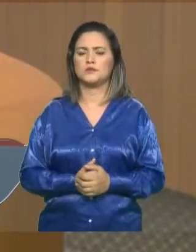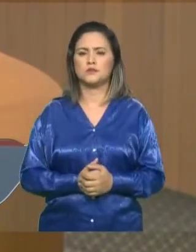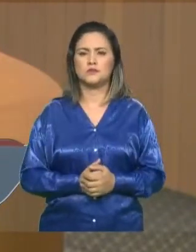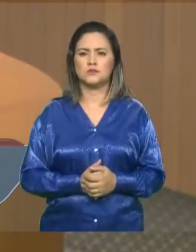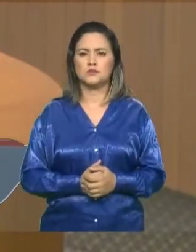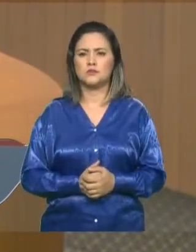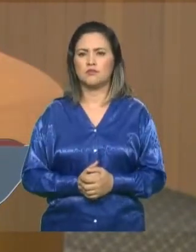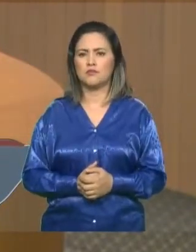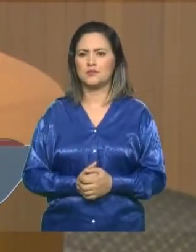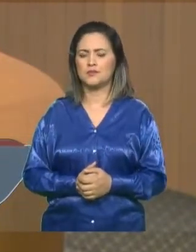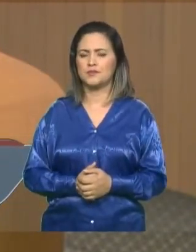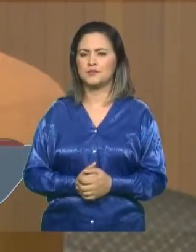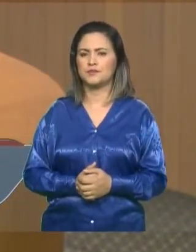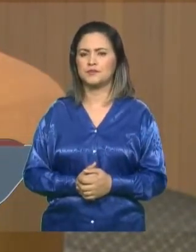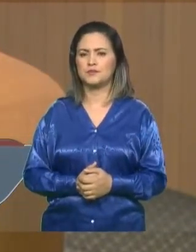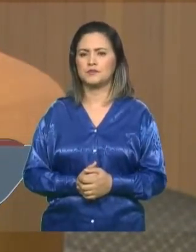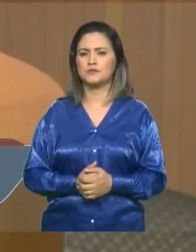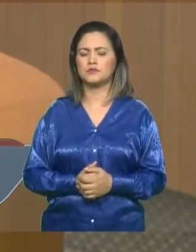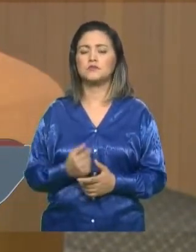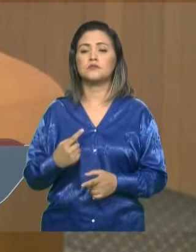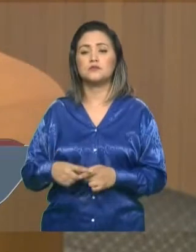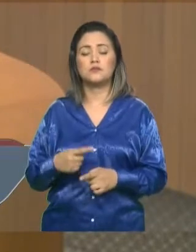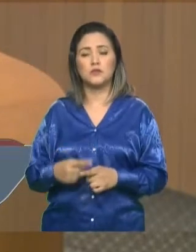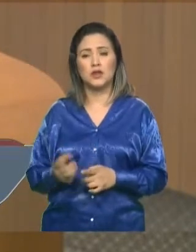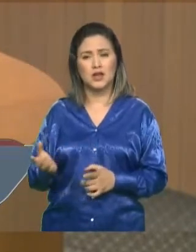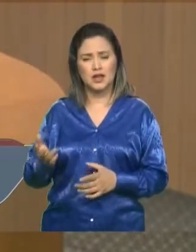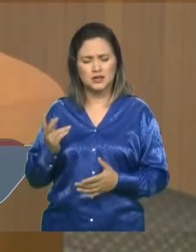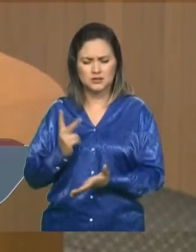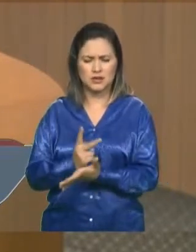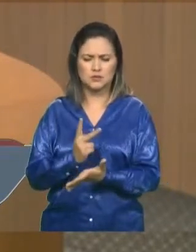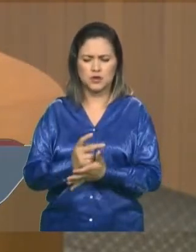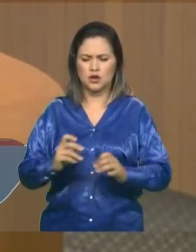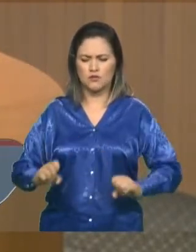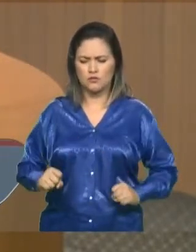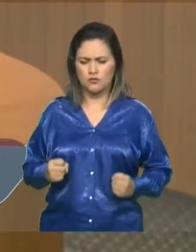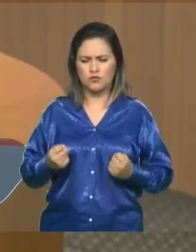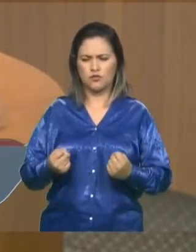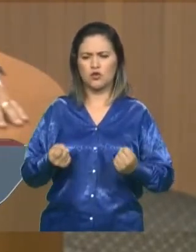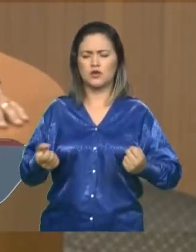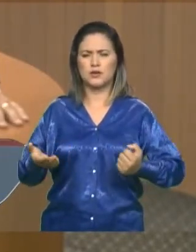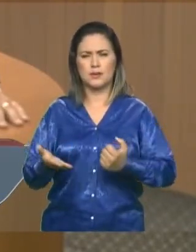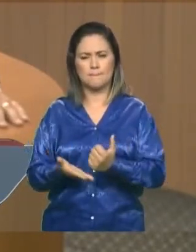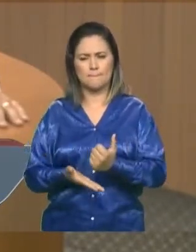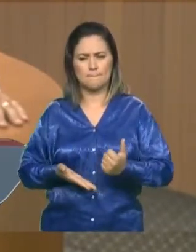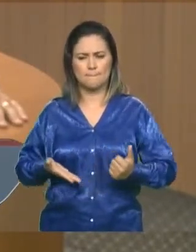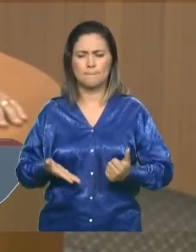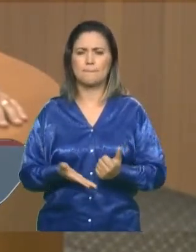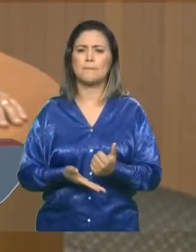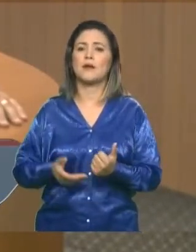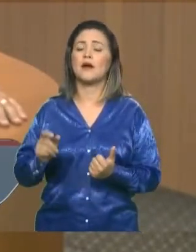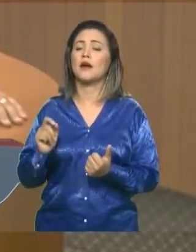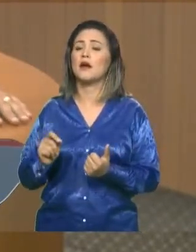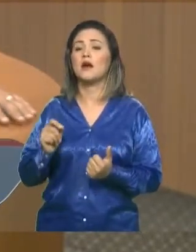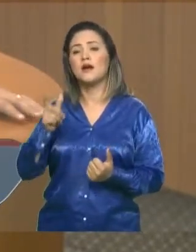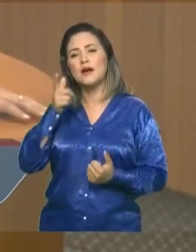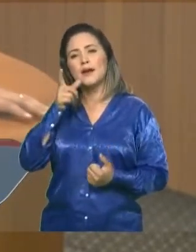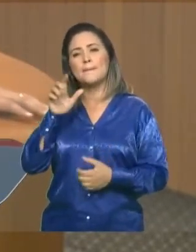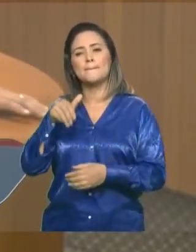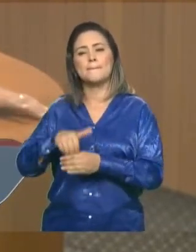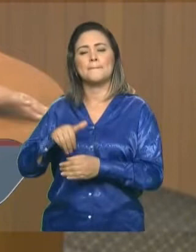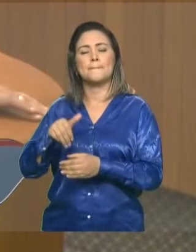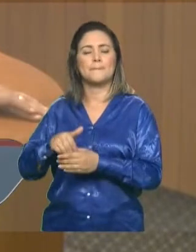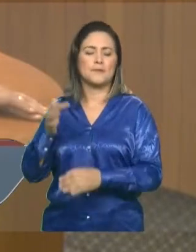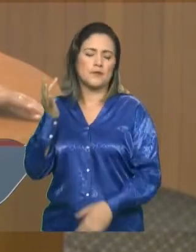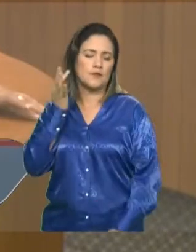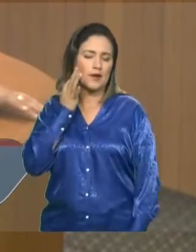partidos, mas buscando cada vez mais fortalecer essa base que trouxe Flávio Dino ao governo do Maranhão para